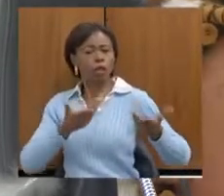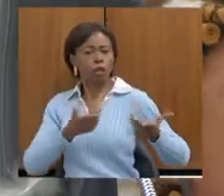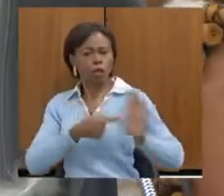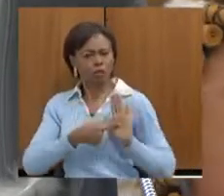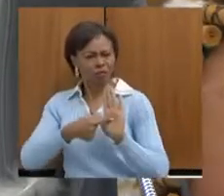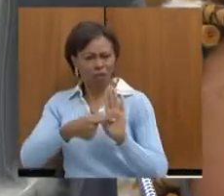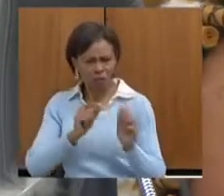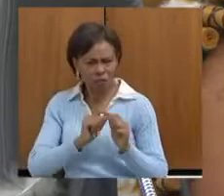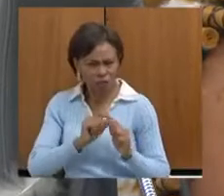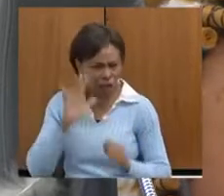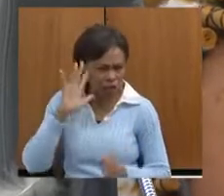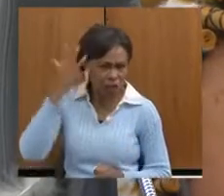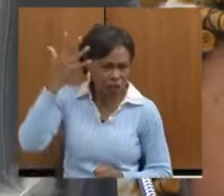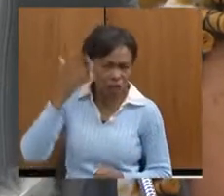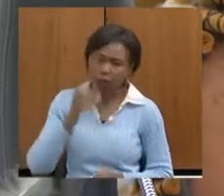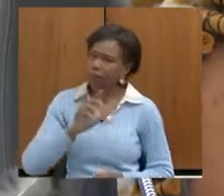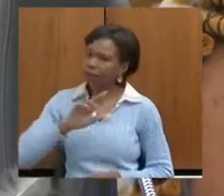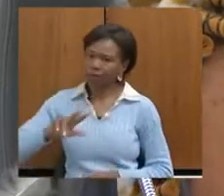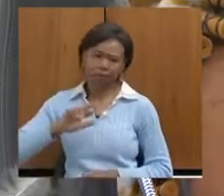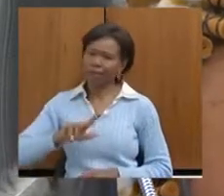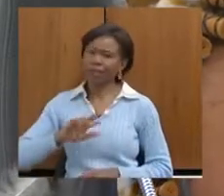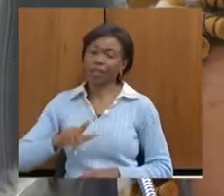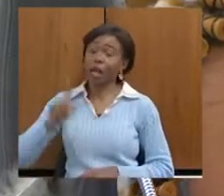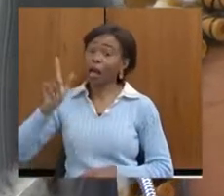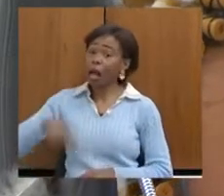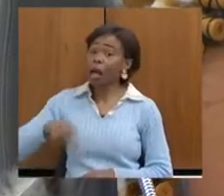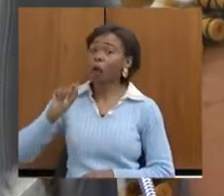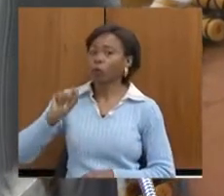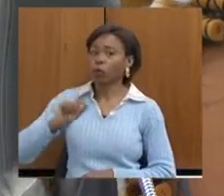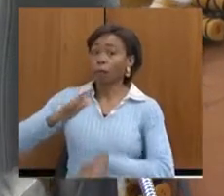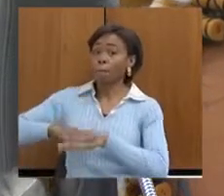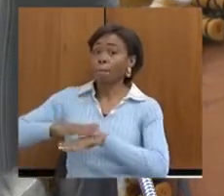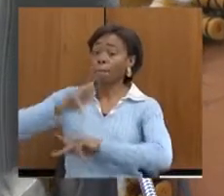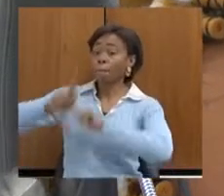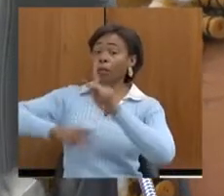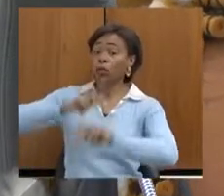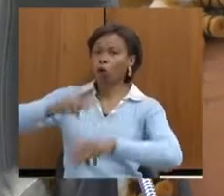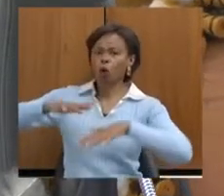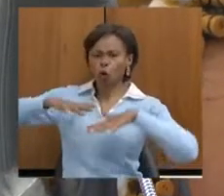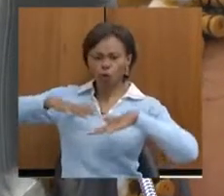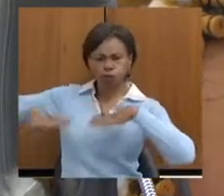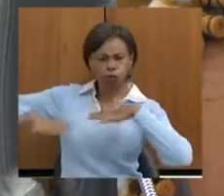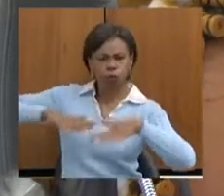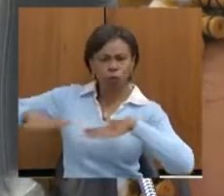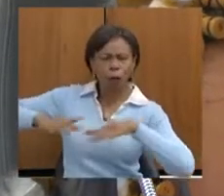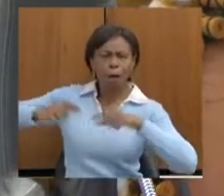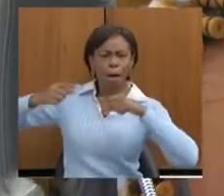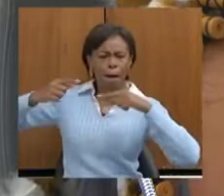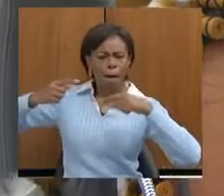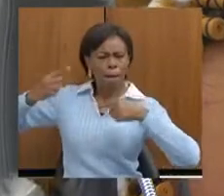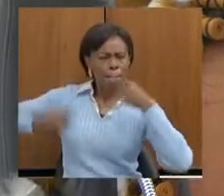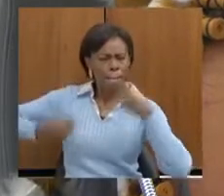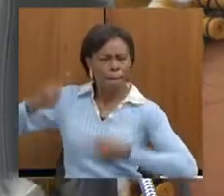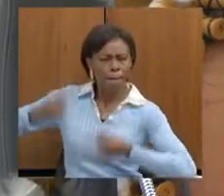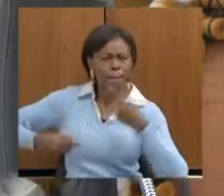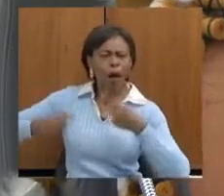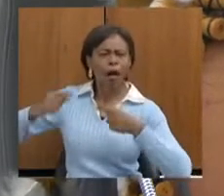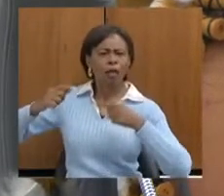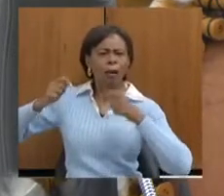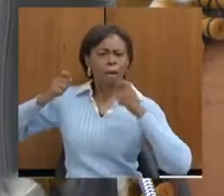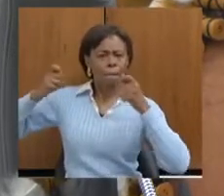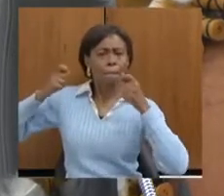não é isso é uma grande bobagem foi a luta ou pular que foi gerando um ambiente político